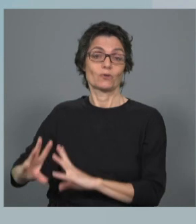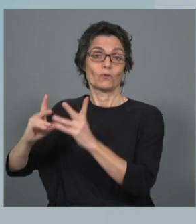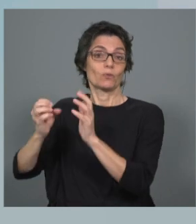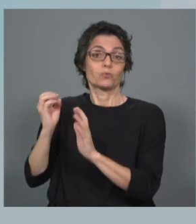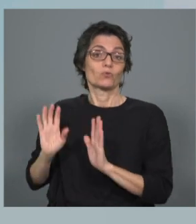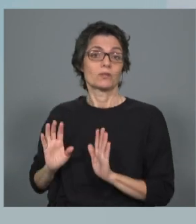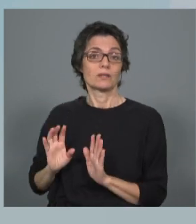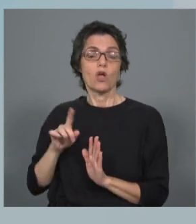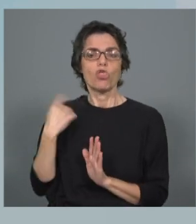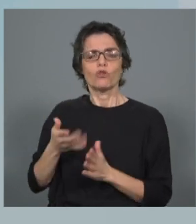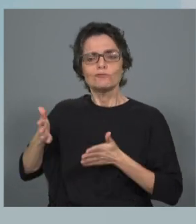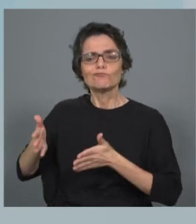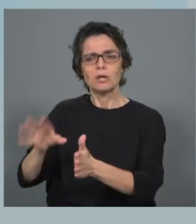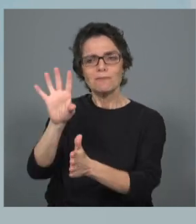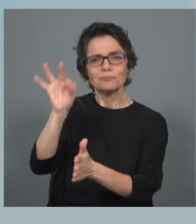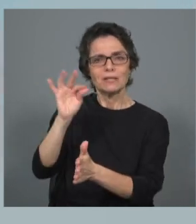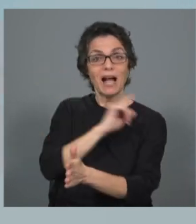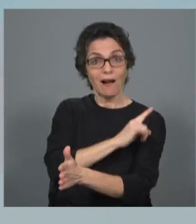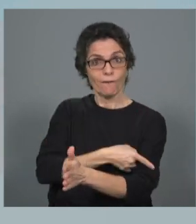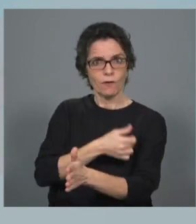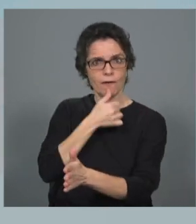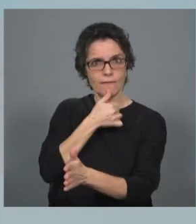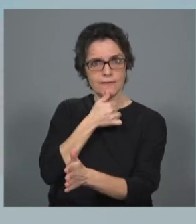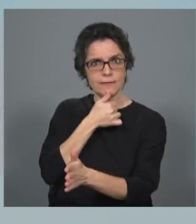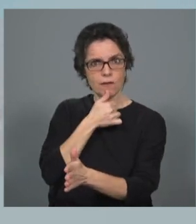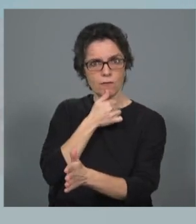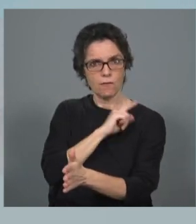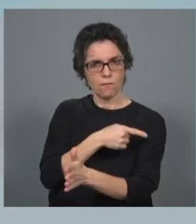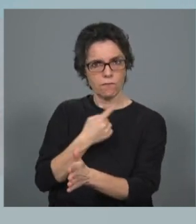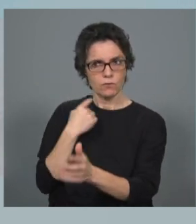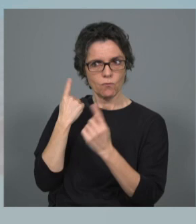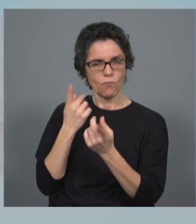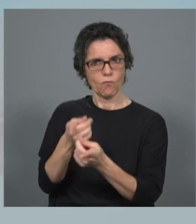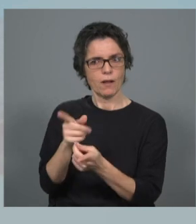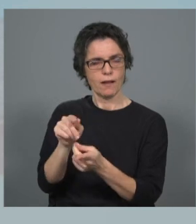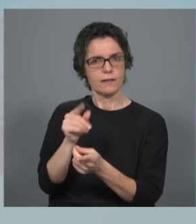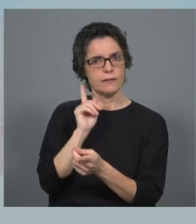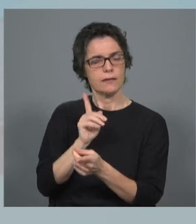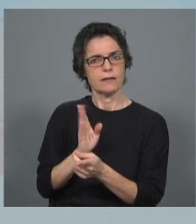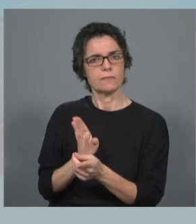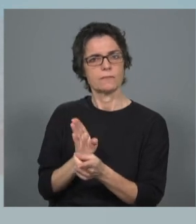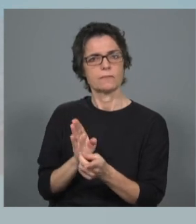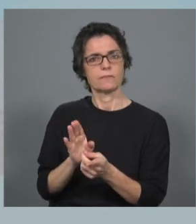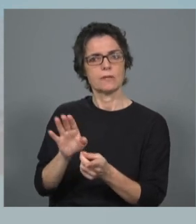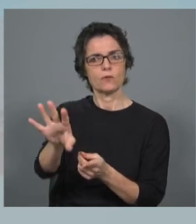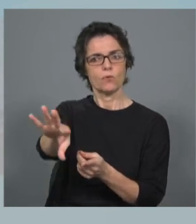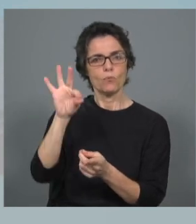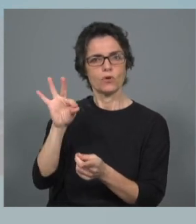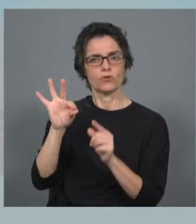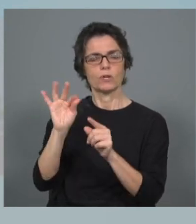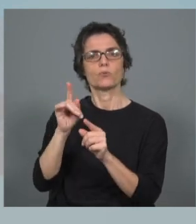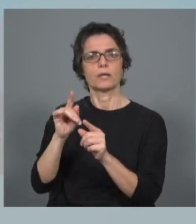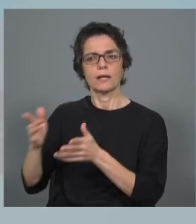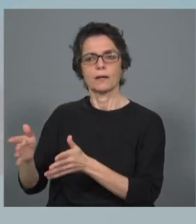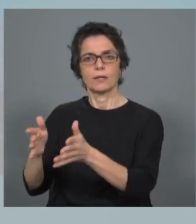por esta via e não por outra. Implica sempre uma renúncia, mas o ato da renúncia às outras coisas, porque eu estou a escolher esta, é onde a minha liberdade